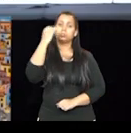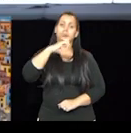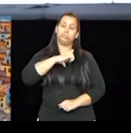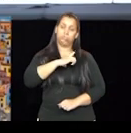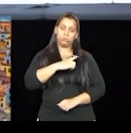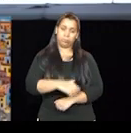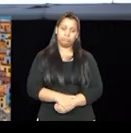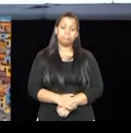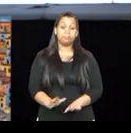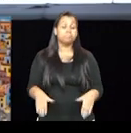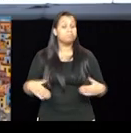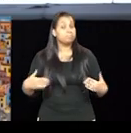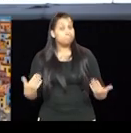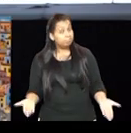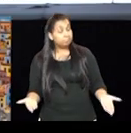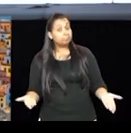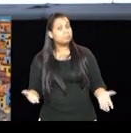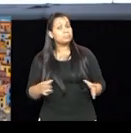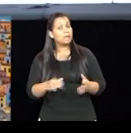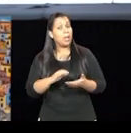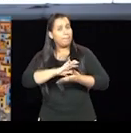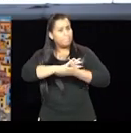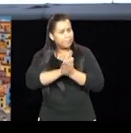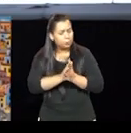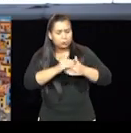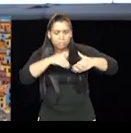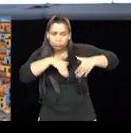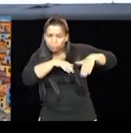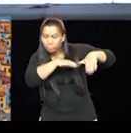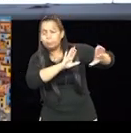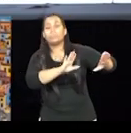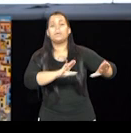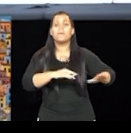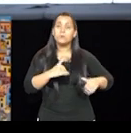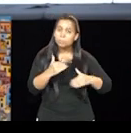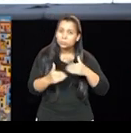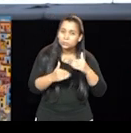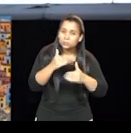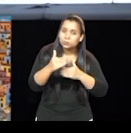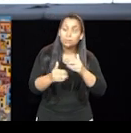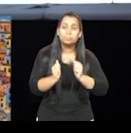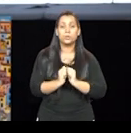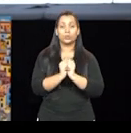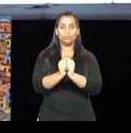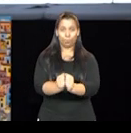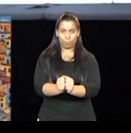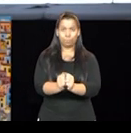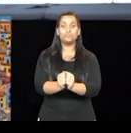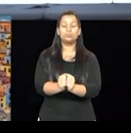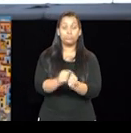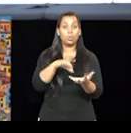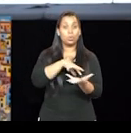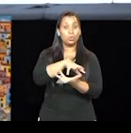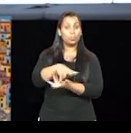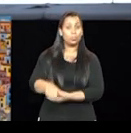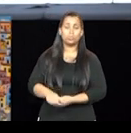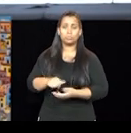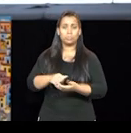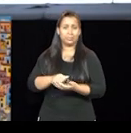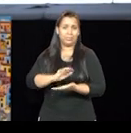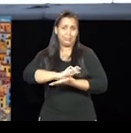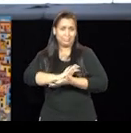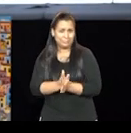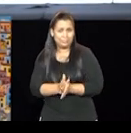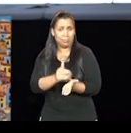importante. Portanto, deixem o preconceito de lado e vamos caminhar juntos num mundo sem racismo e